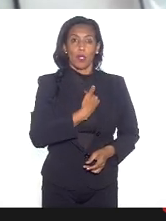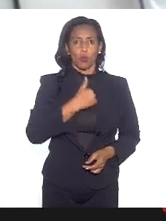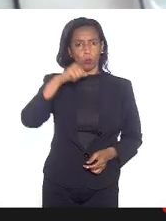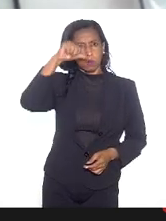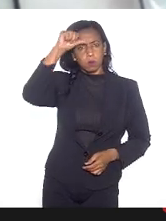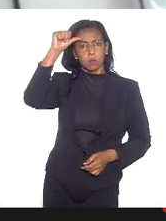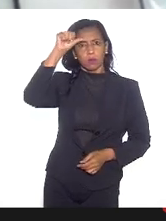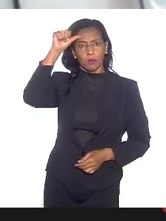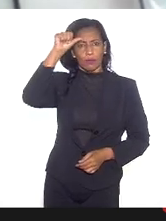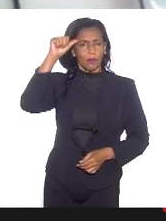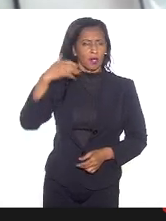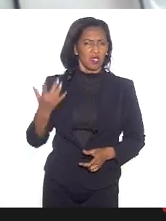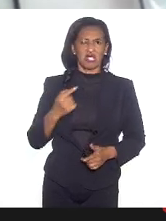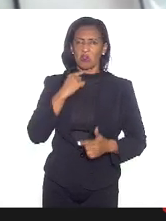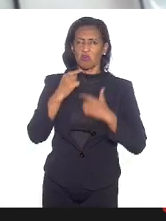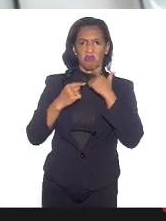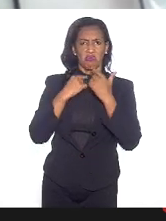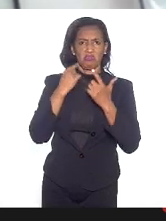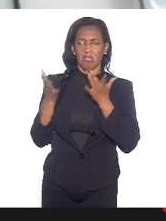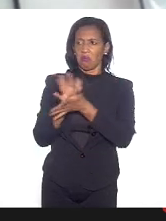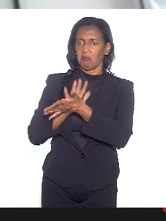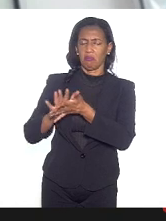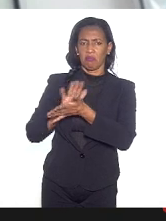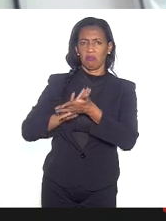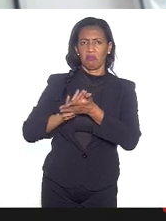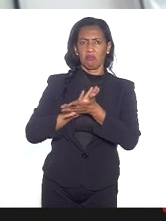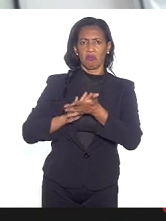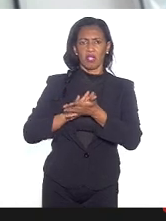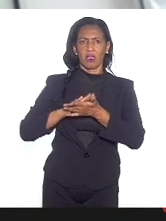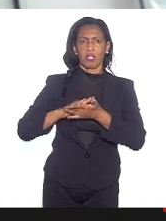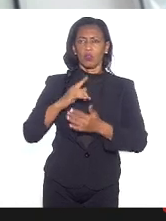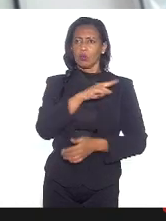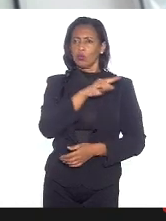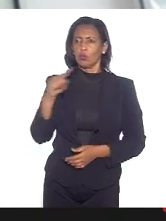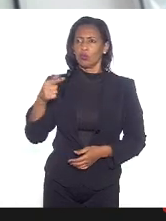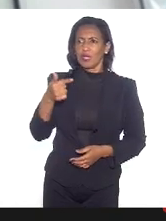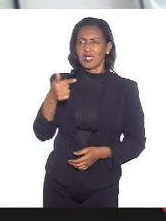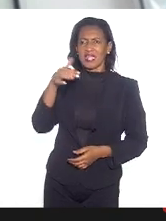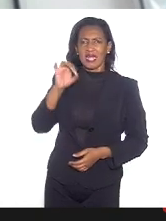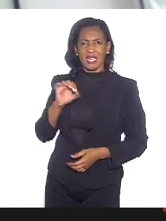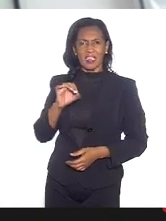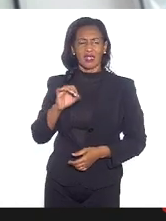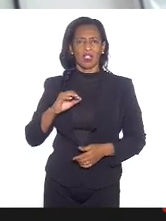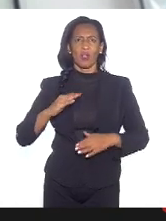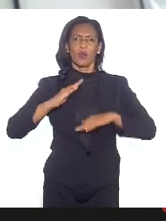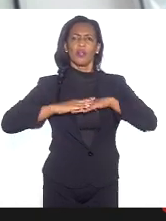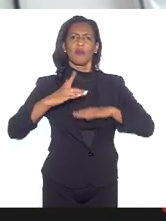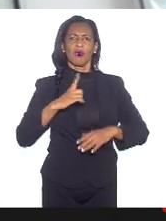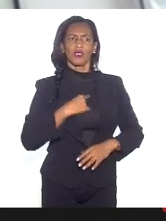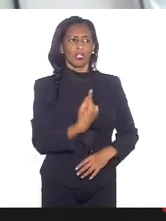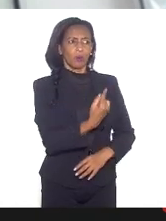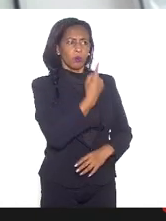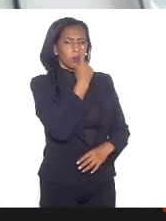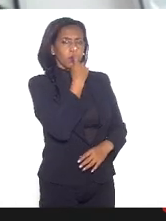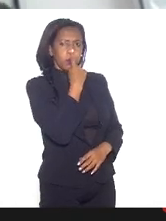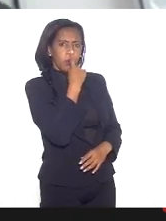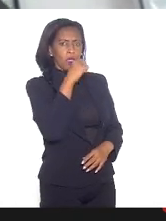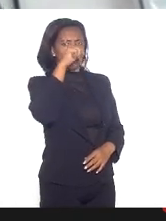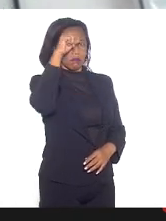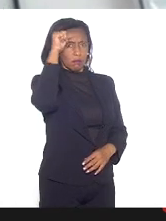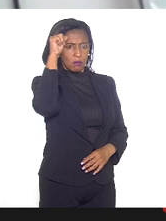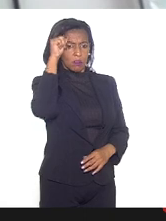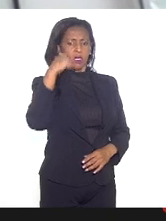Castro e, sem dúvida nenhuma, dentre os 70, um dos que mais tem relação pessoal com o governador Cláudio Castro e